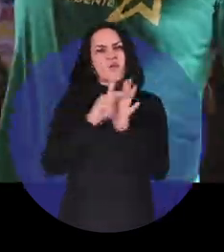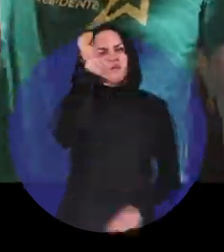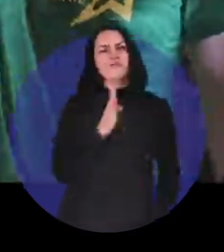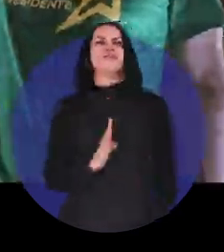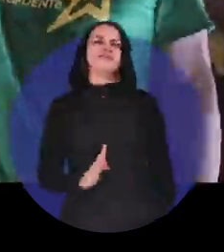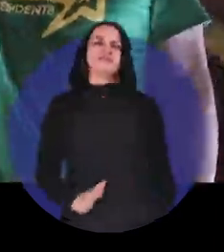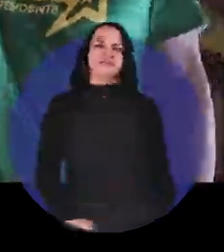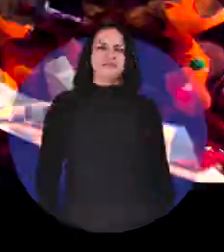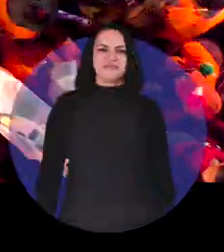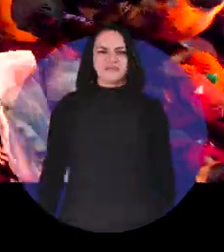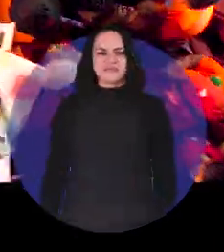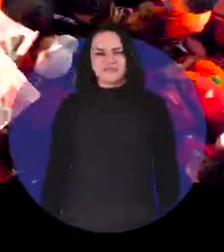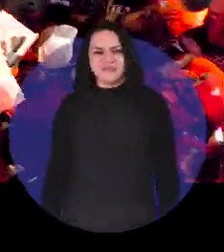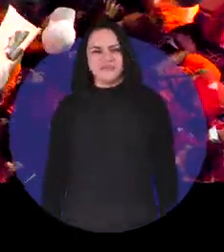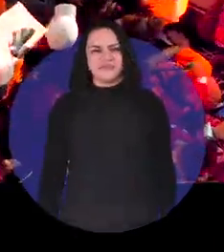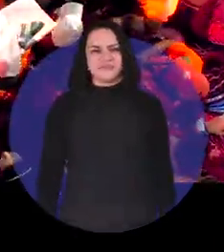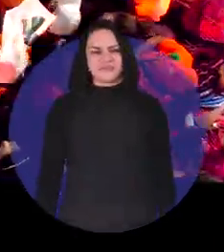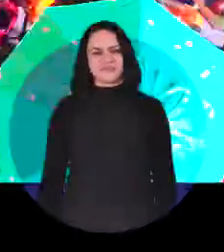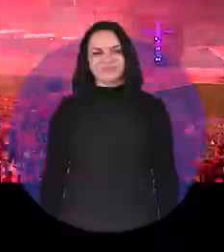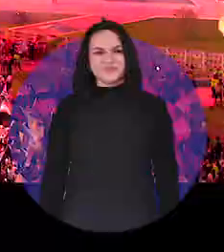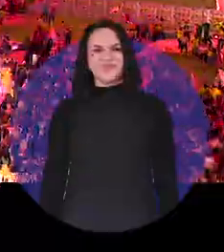é a turma do Brasil.